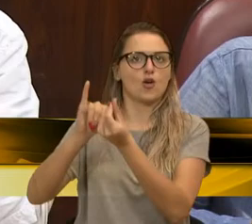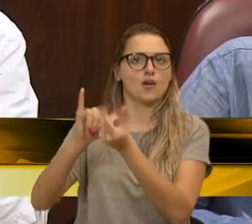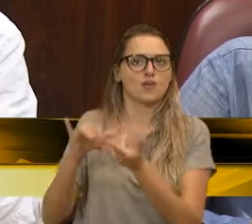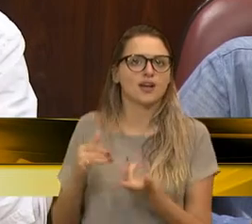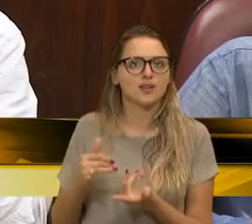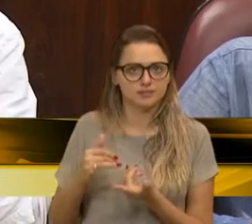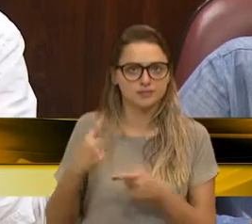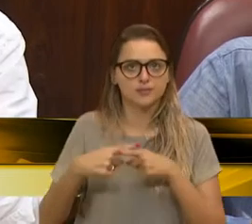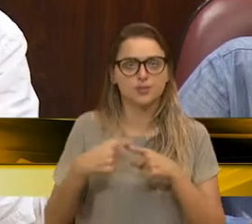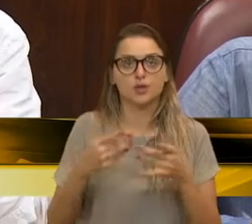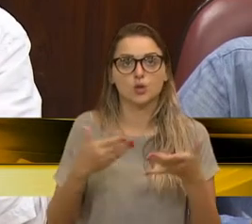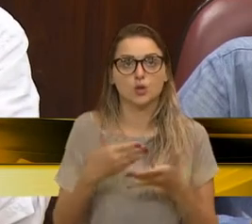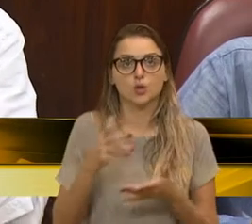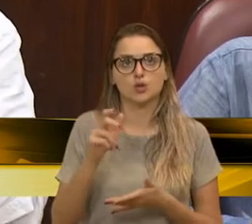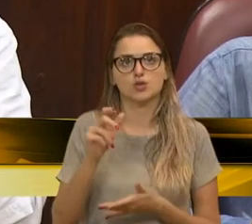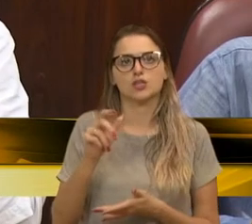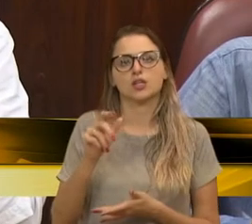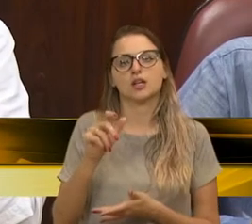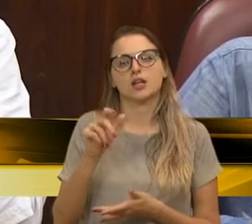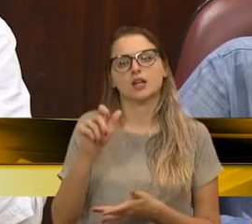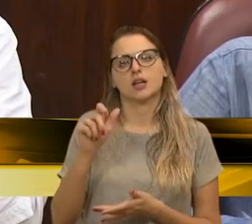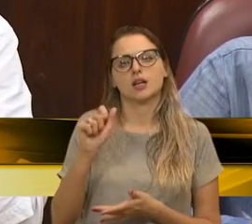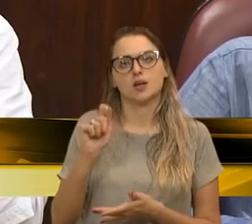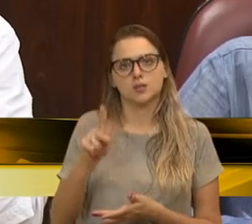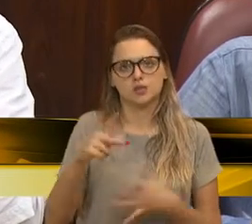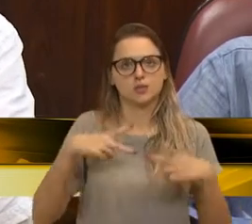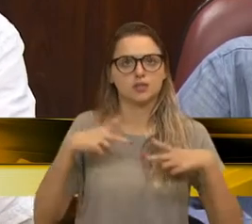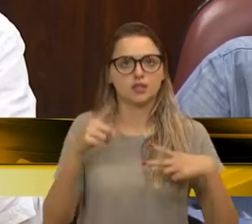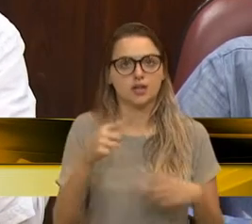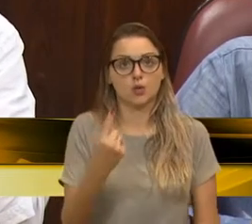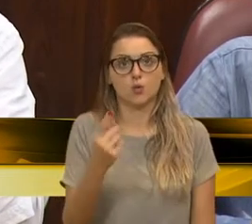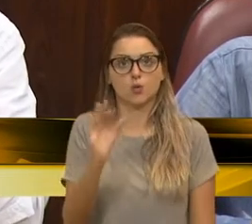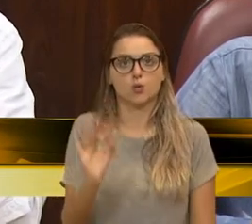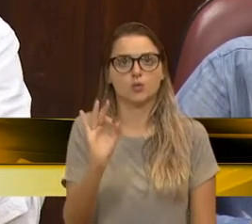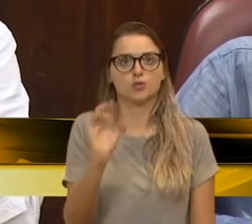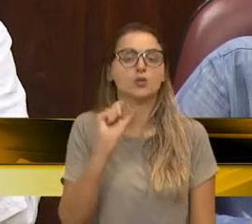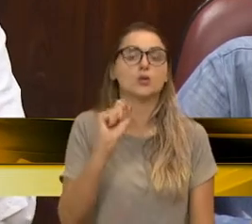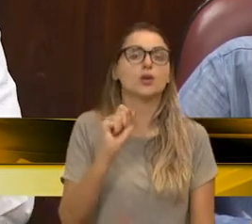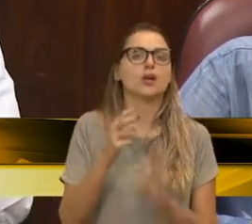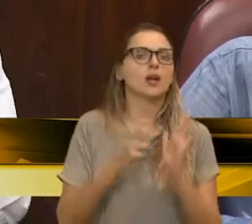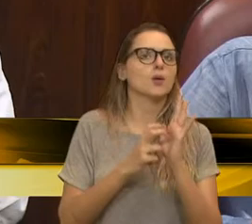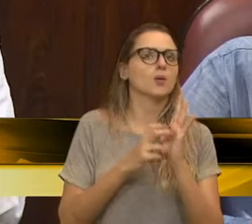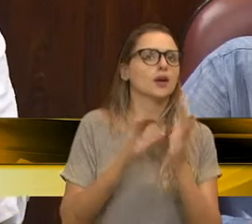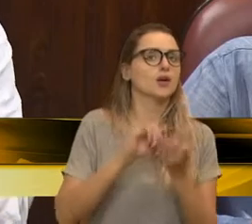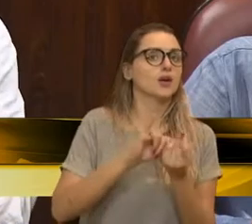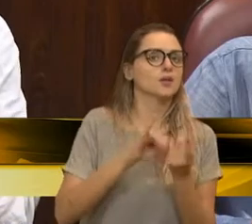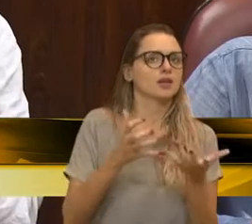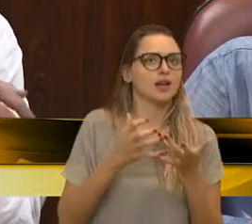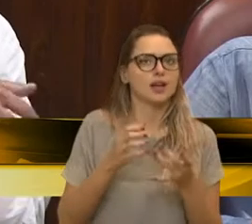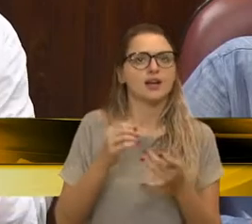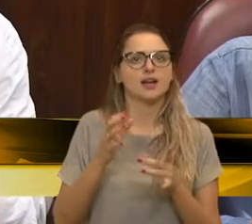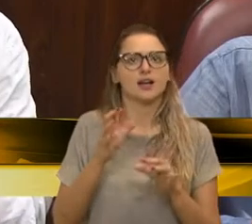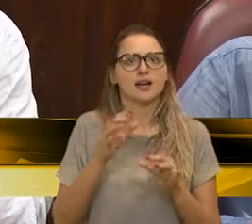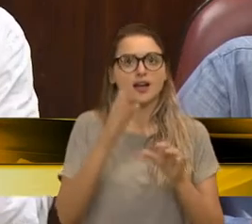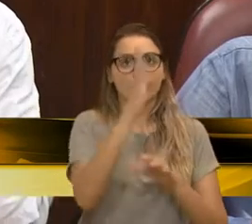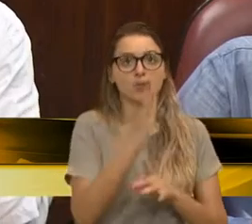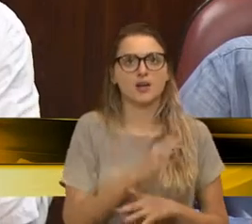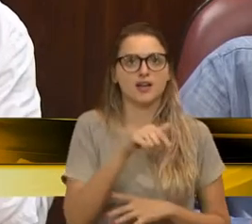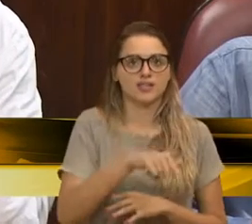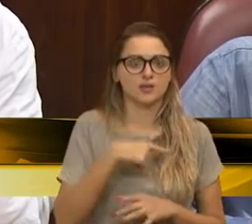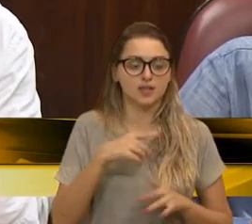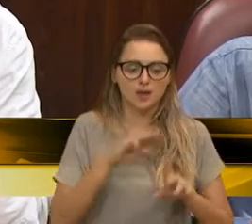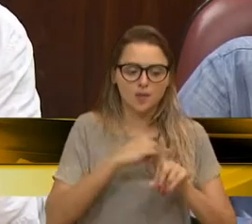Previdência privada hoje no Brasil ela é 1%. Então, o que os grandes bancos querem? Eles querem vir atacar o Brasil porque enxergam aqui um